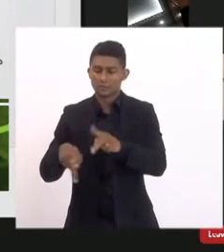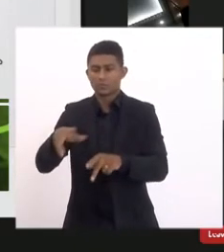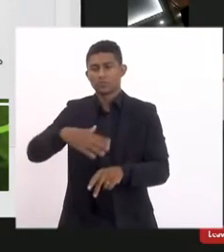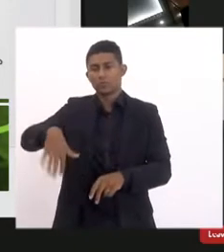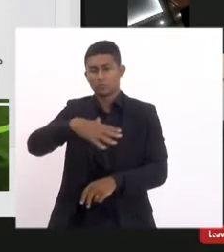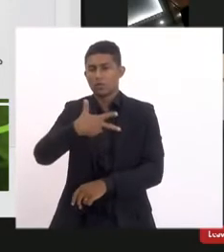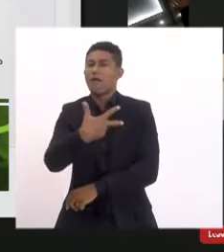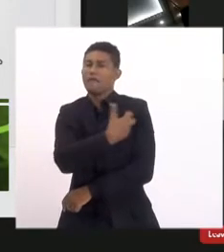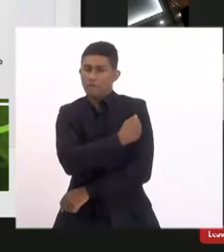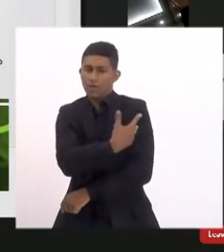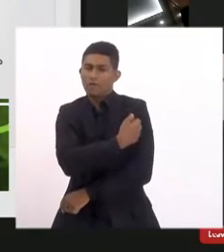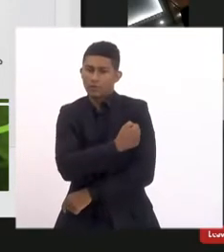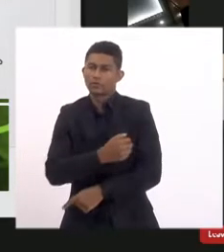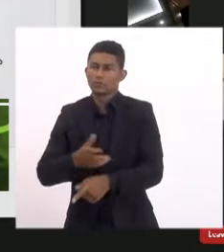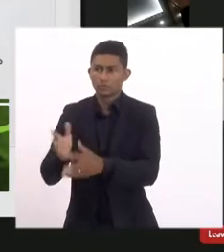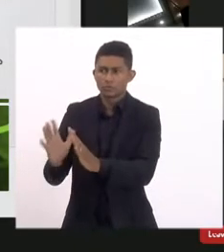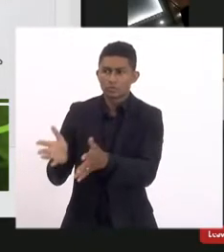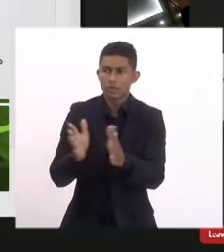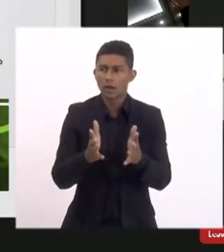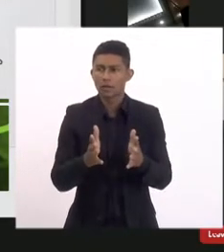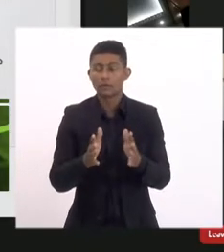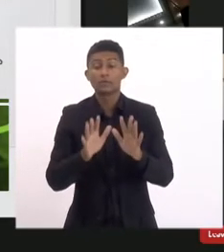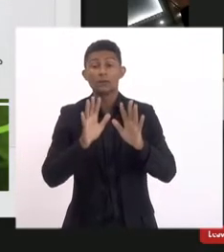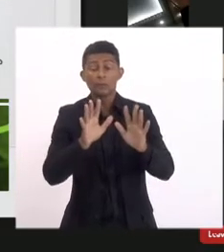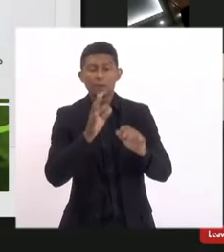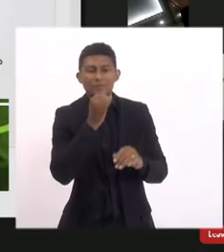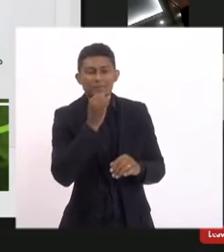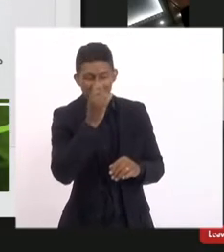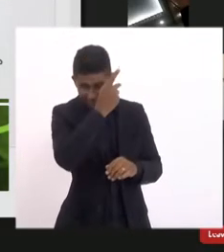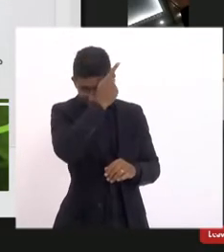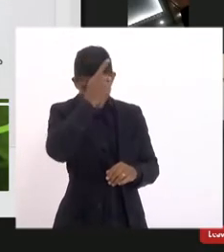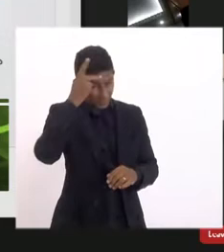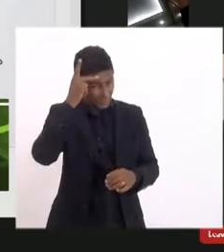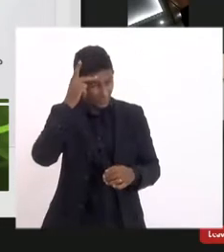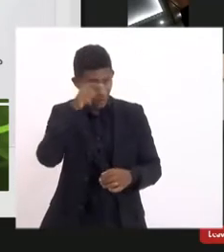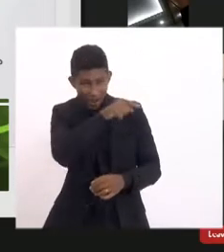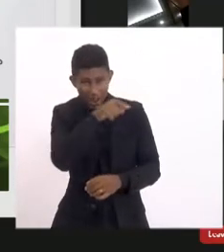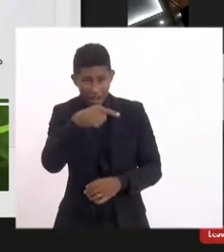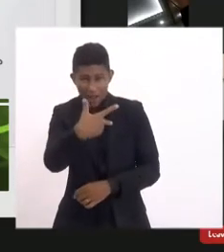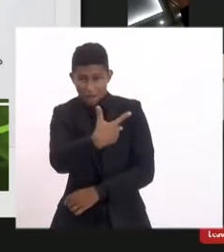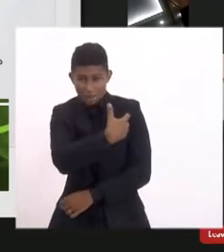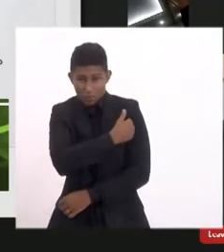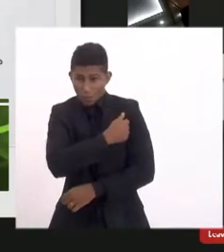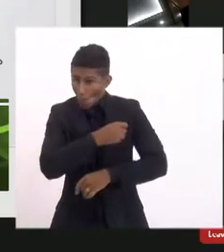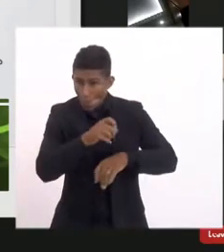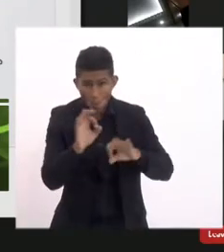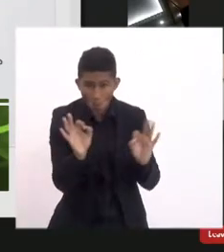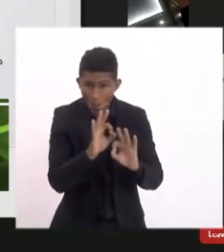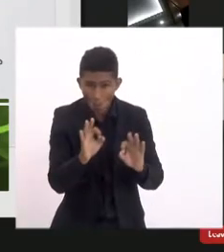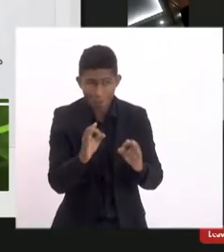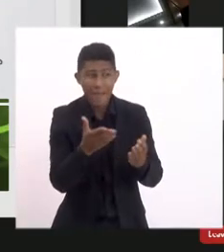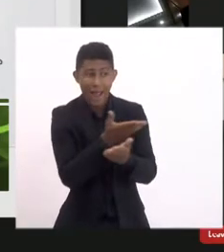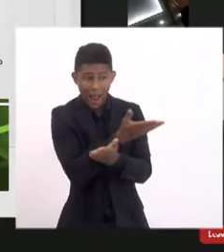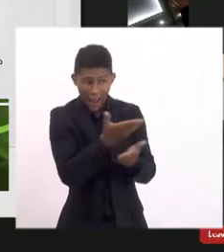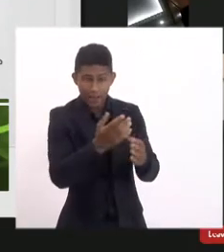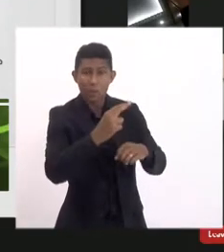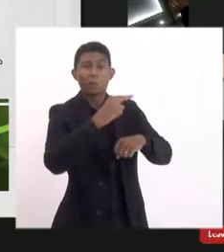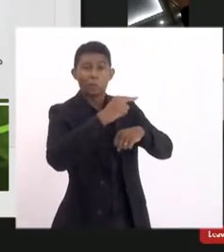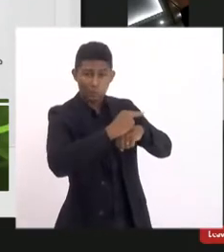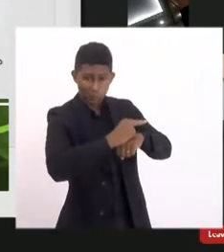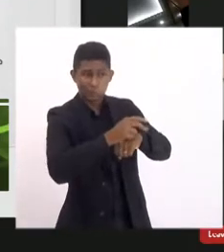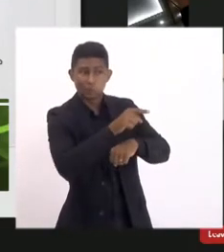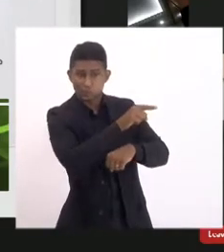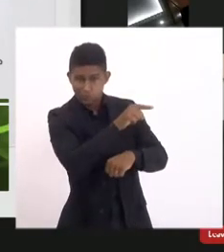se a gente considerar que as pessoas não vacinadas, elas são as que estão hoje ocupando os leitos por